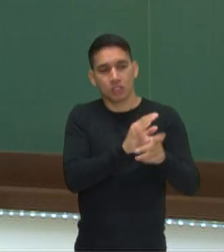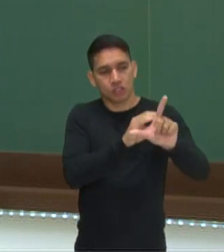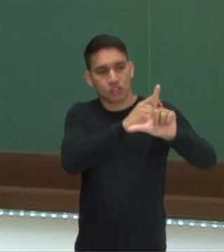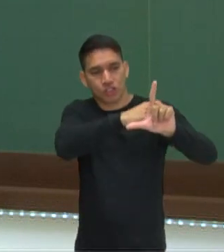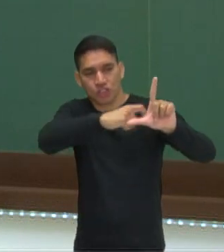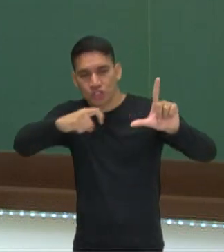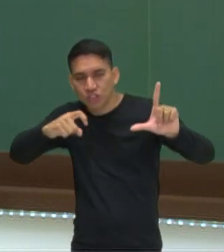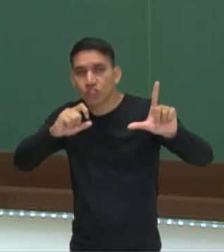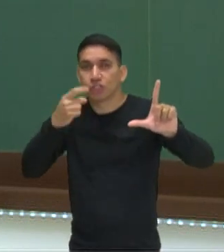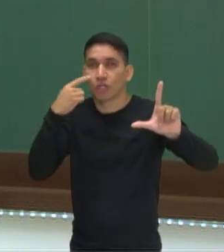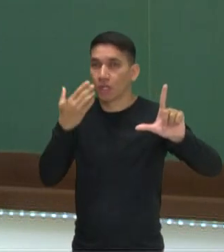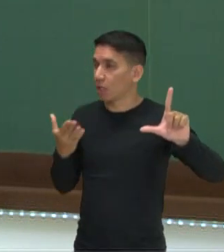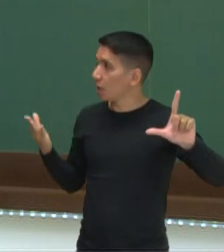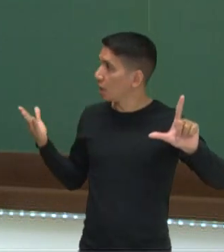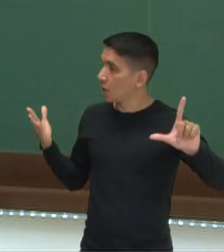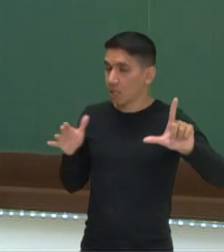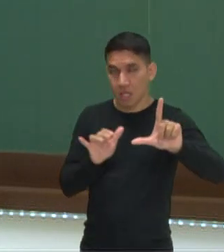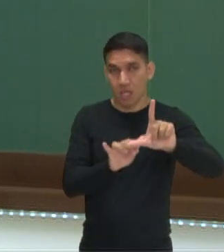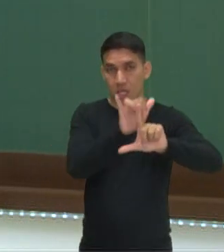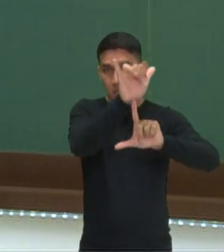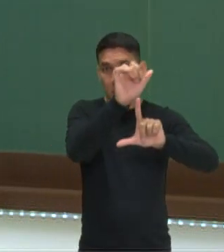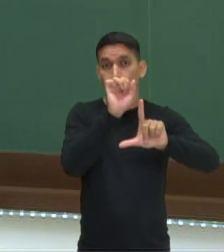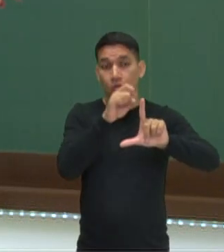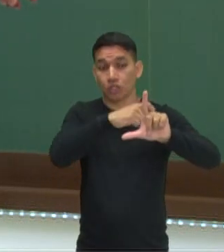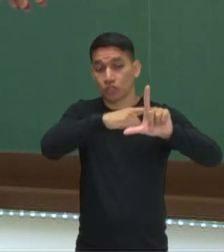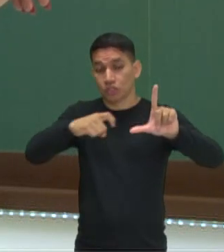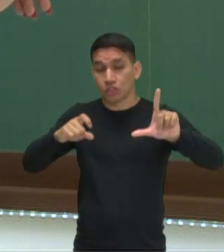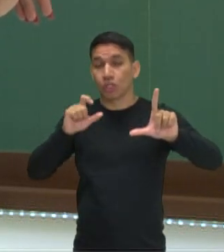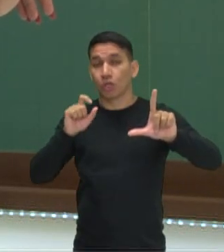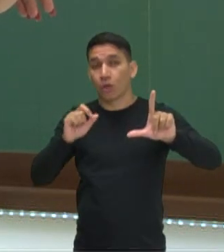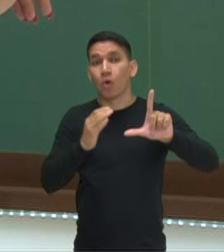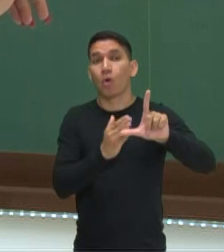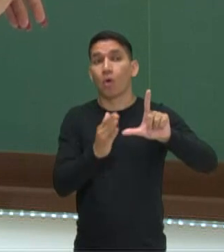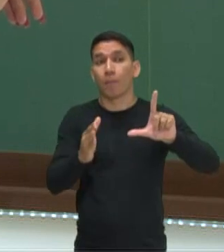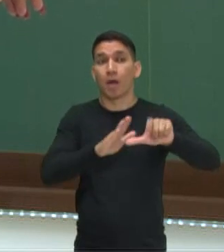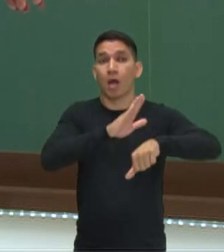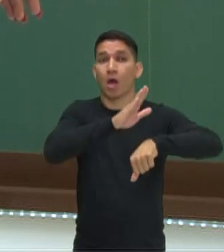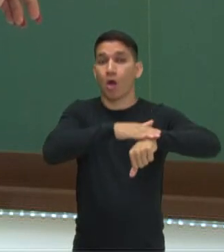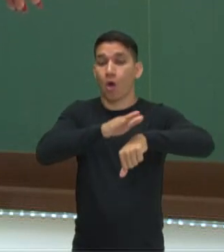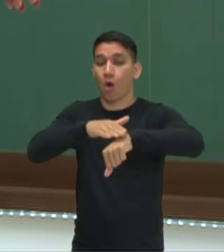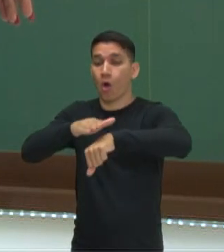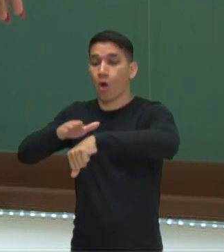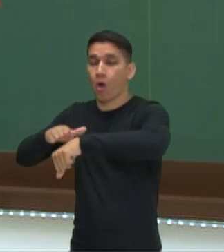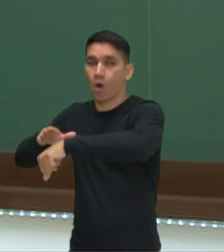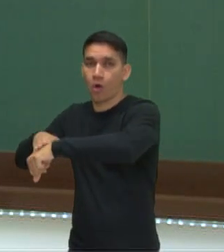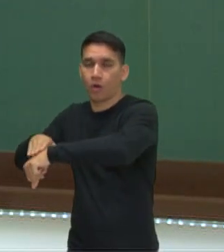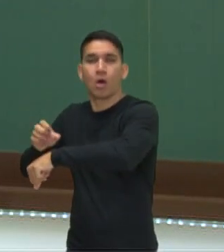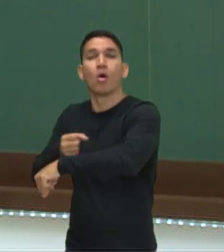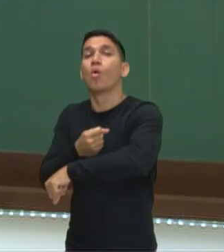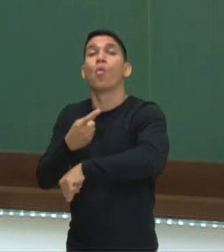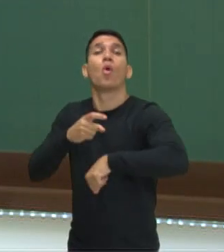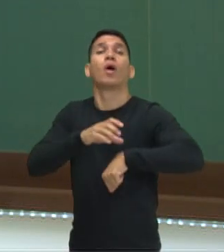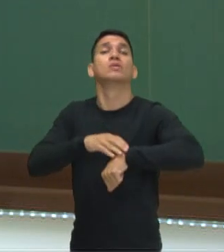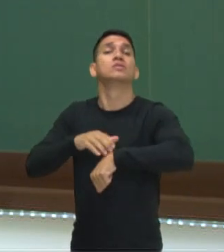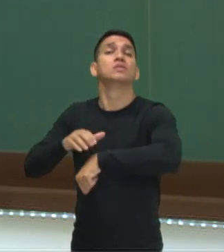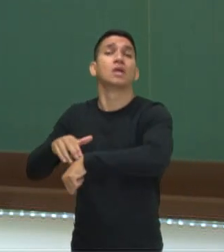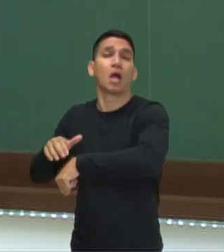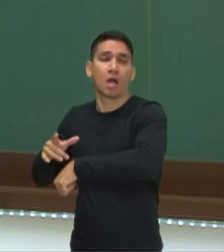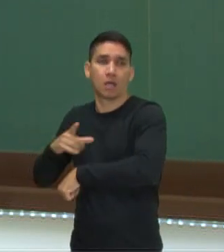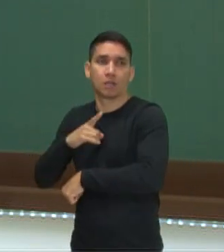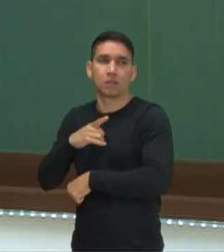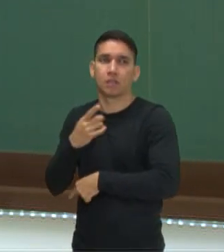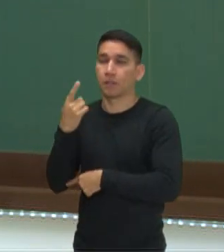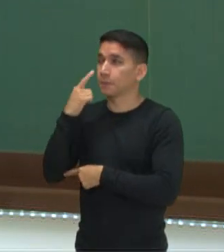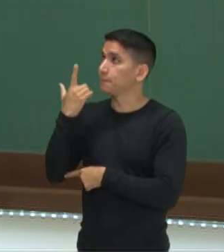X, eixo Y. No eixo X, as horas, né? Quanto tempo está se passando?